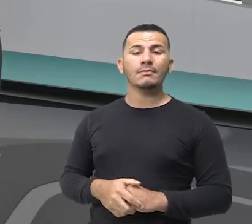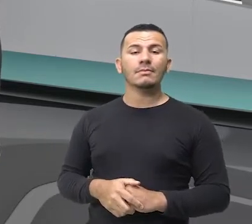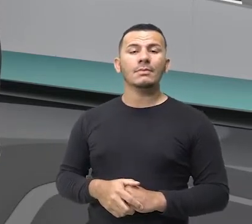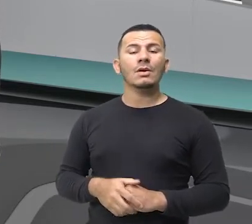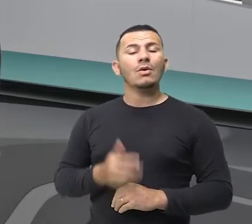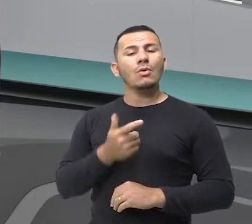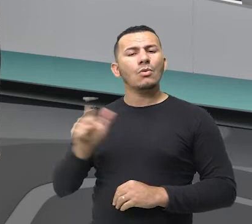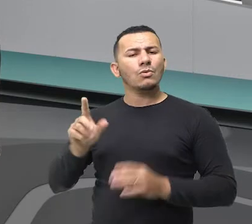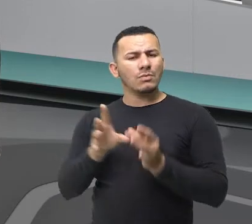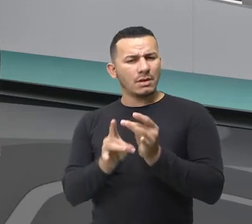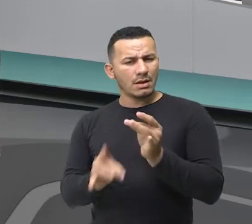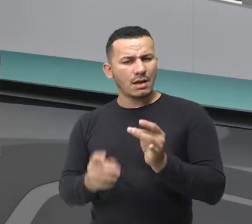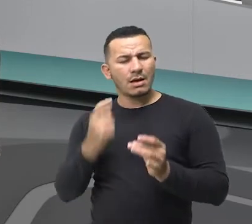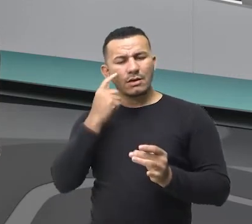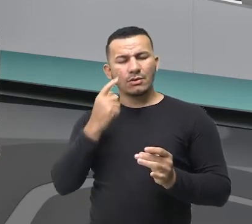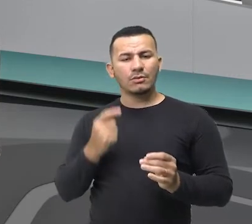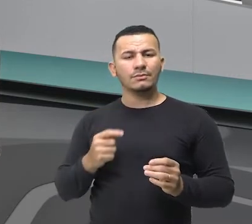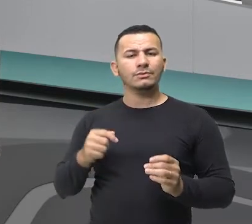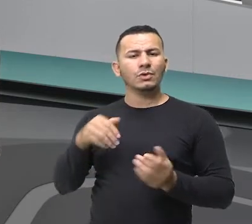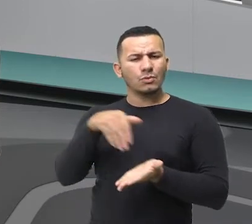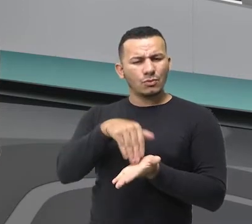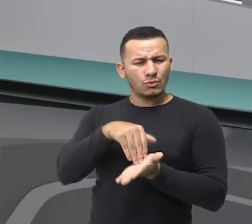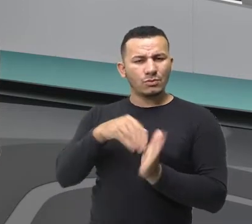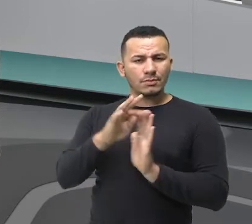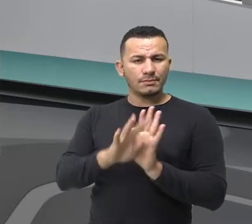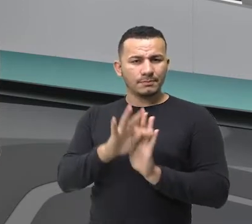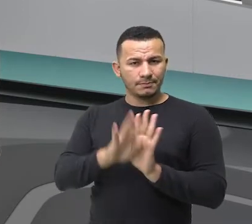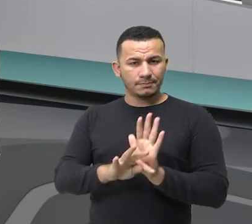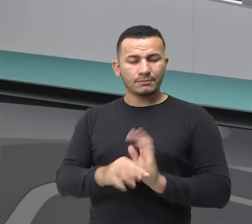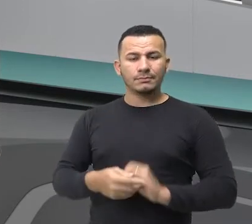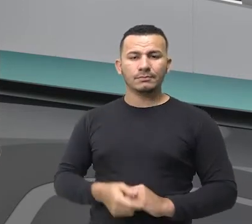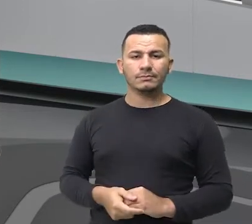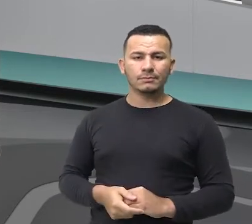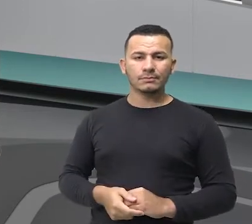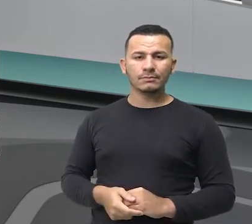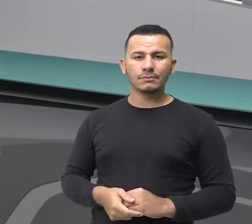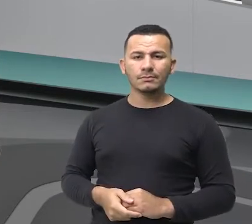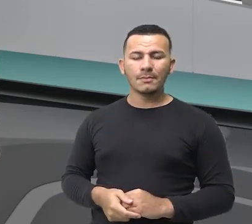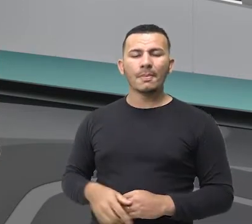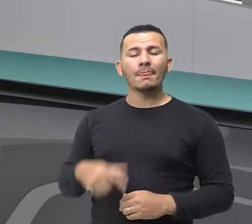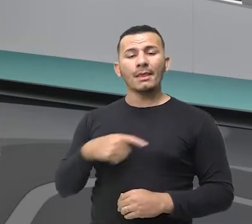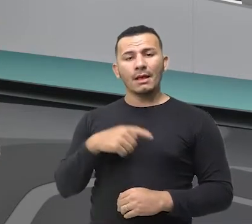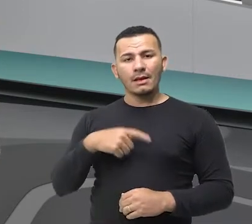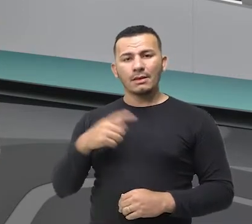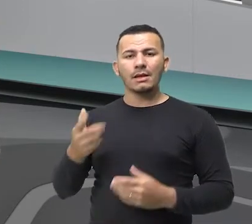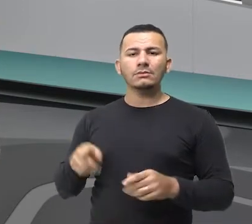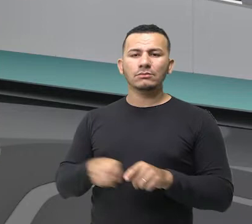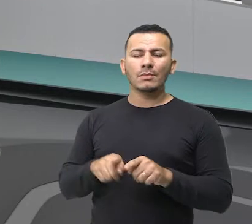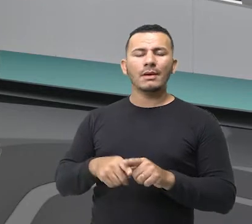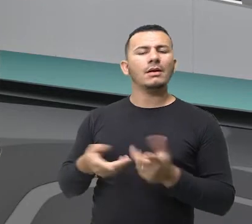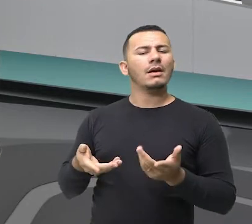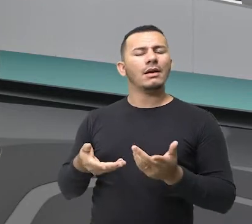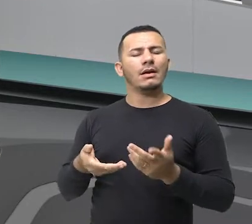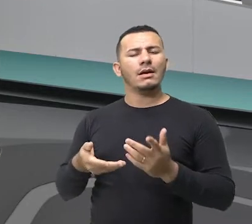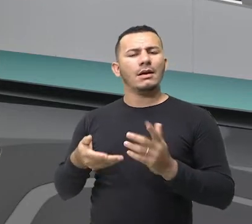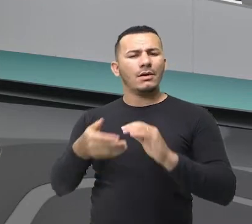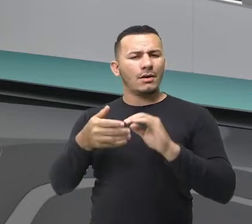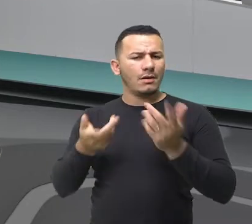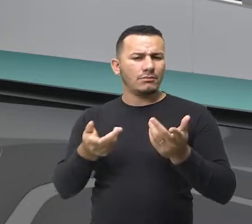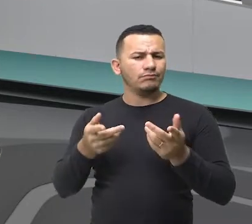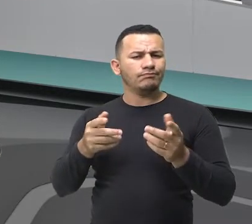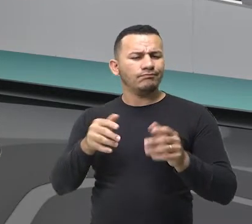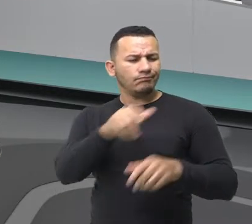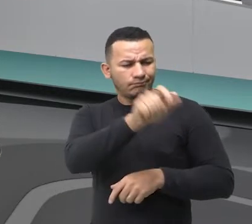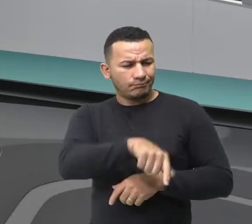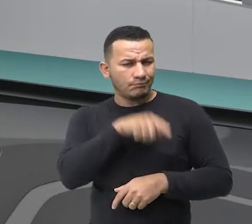observe mais esse detalhe aqui ao final do nosso texto Olha só depois temos a consideração do Tá certo